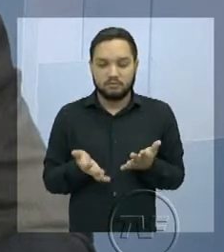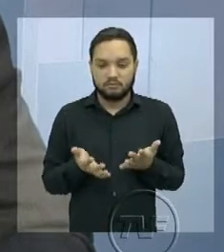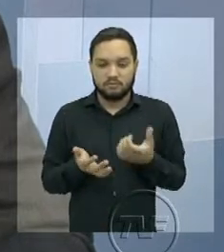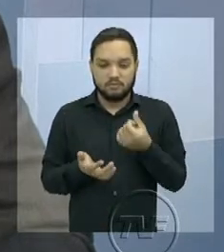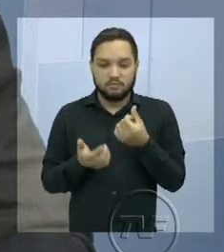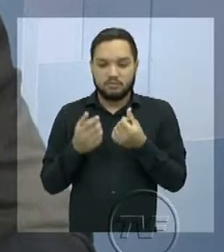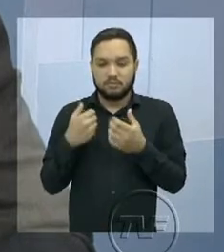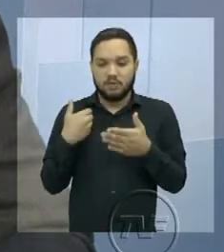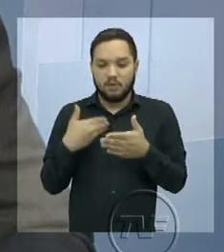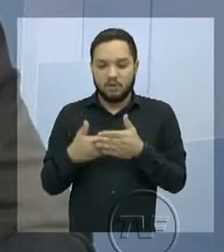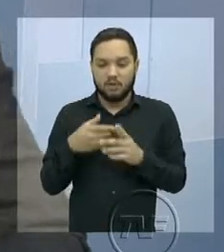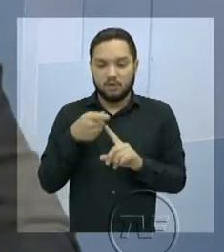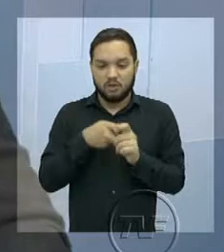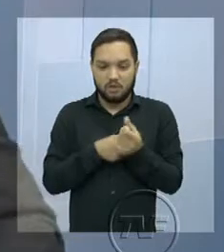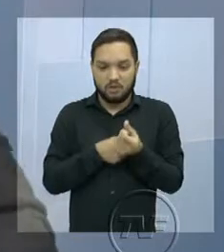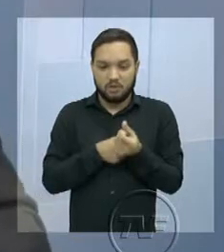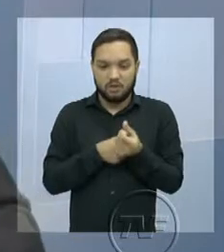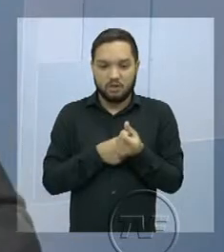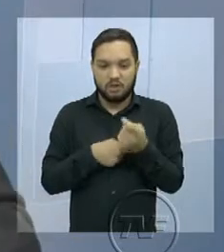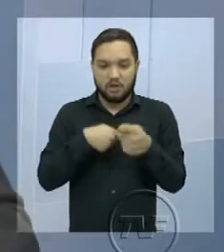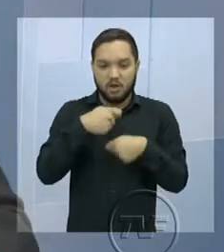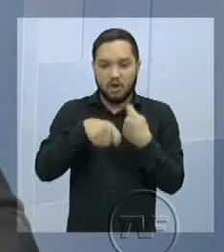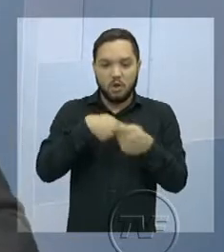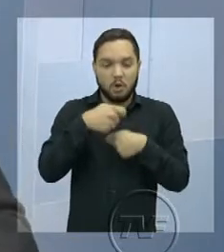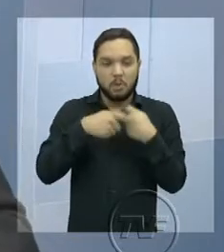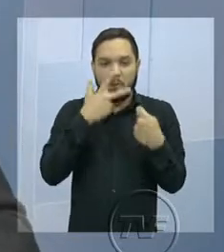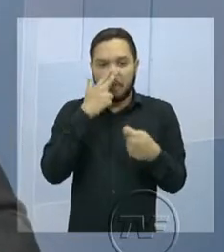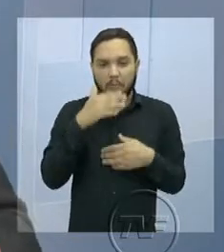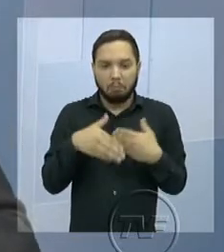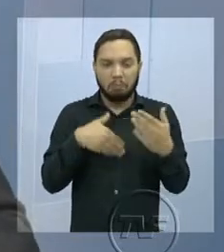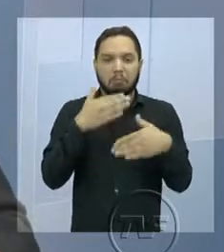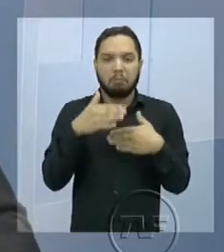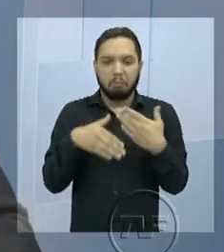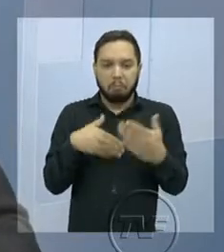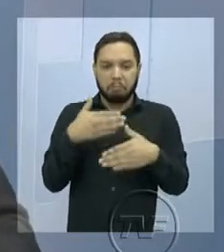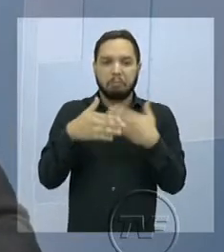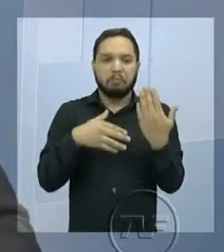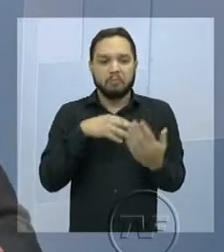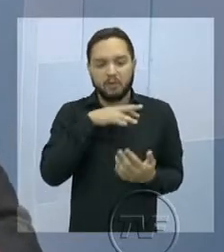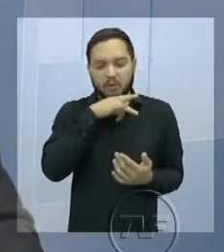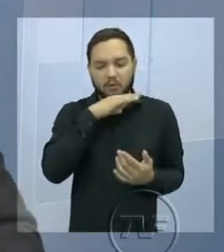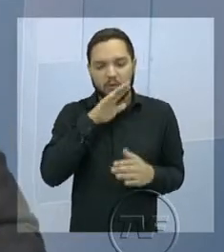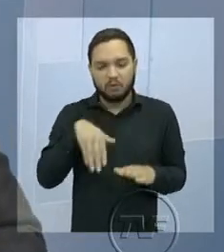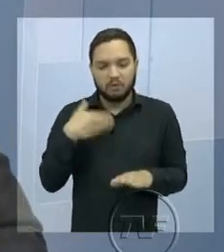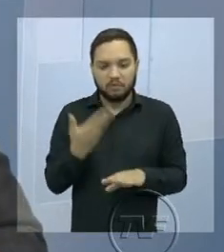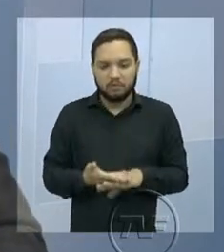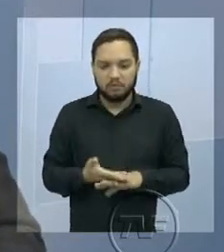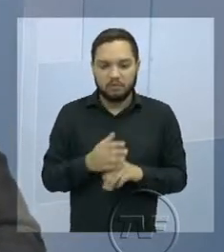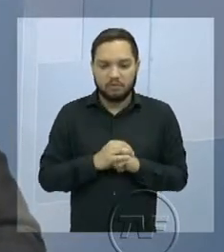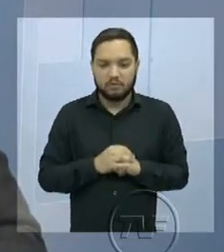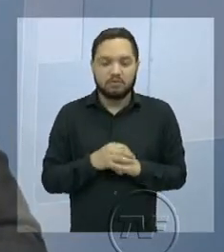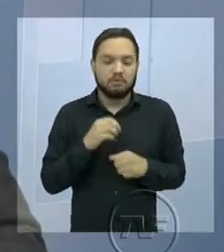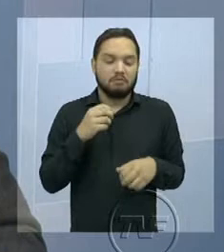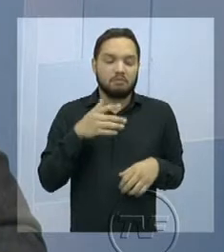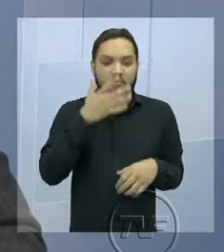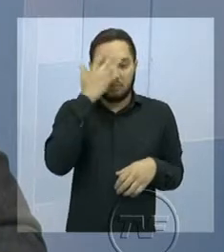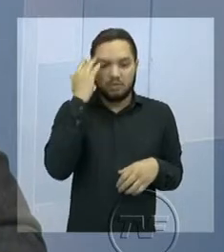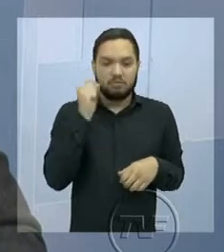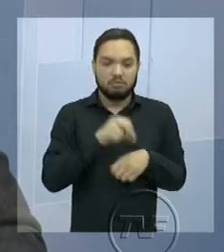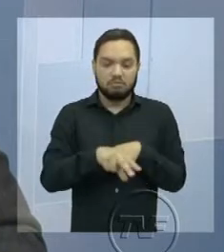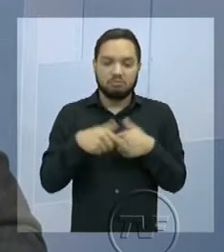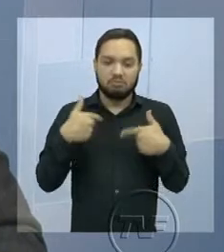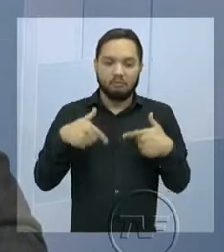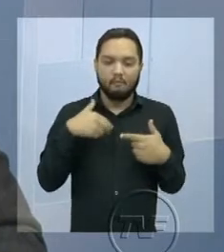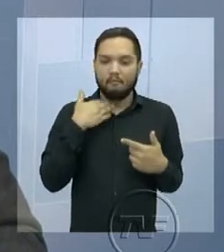os 6 primeiros meses do ano, e a economia não está dando o resultado necessário em matéria de criação de emprego, está